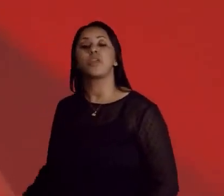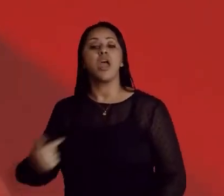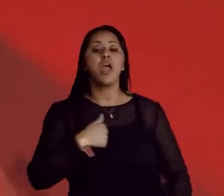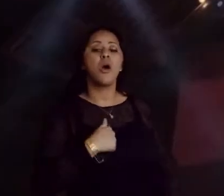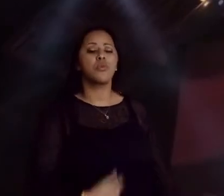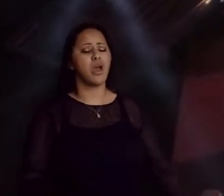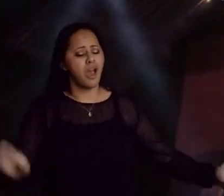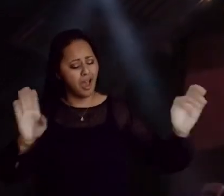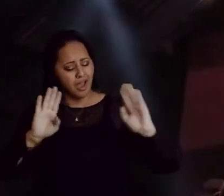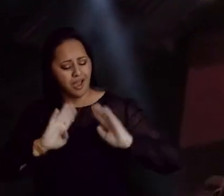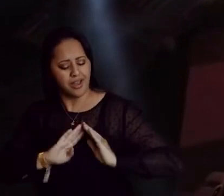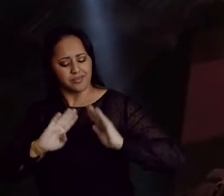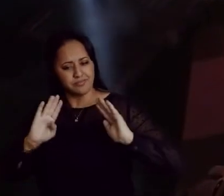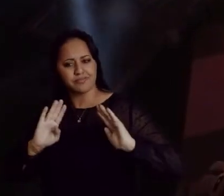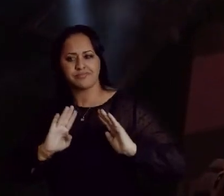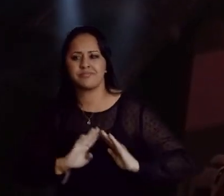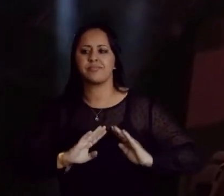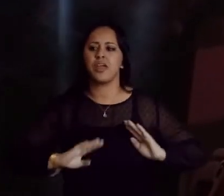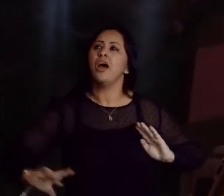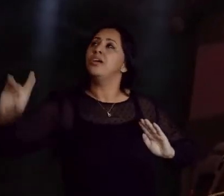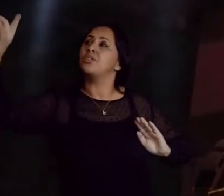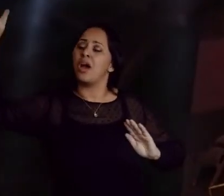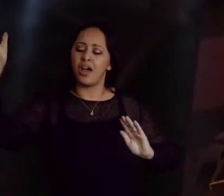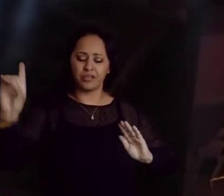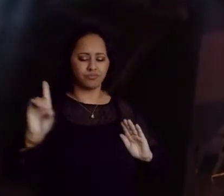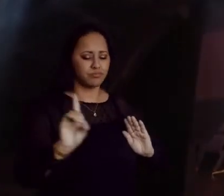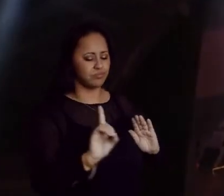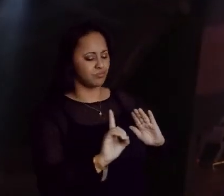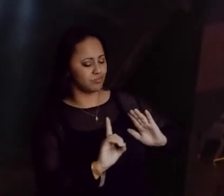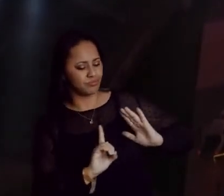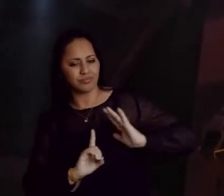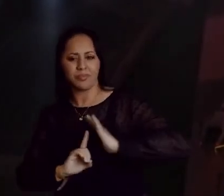Eu sou tua casa, tua